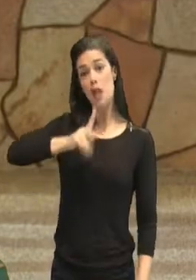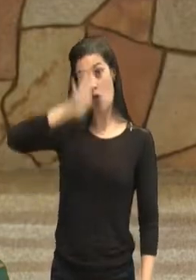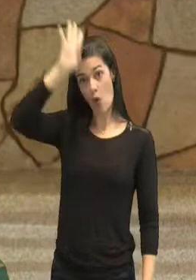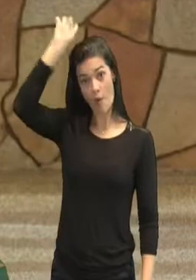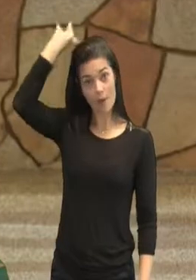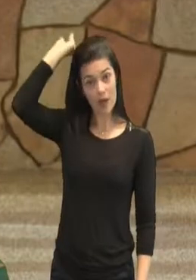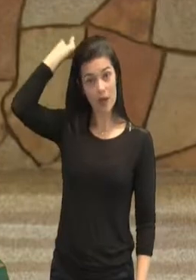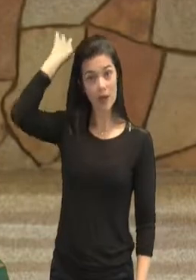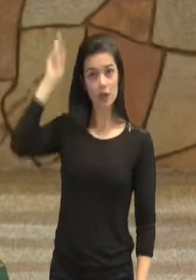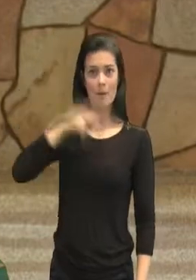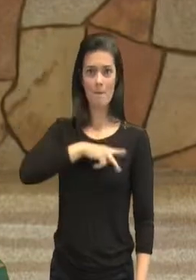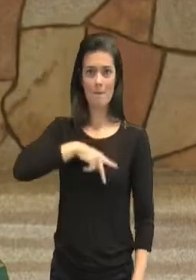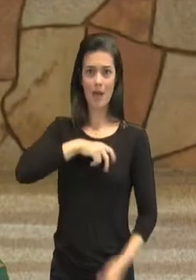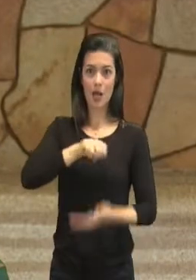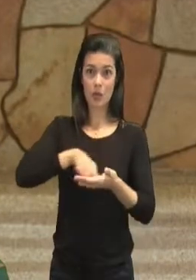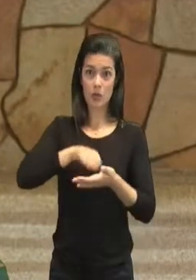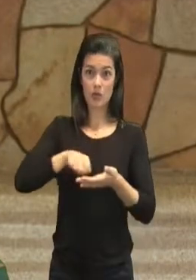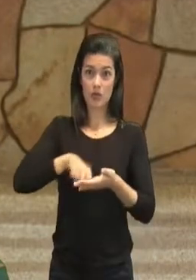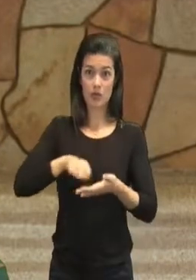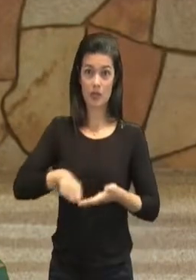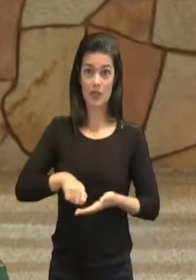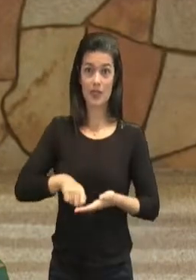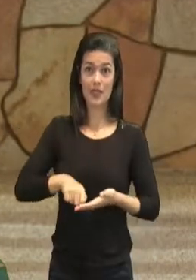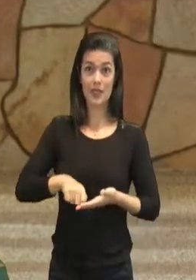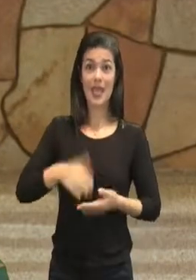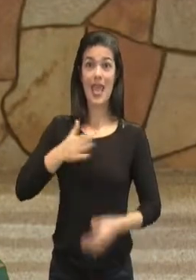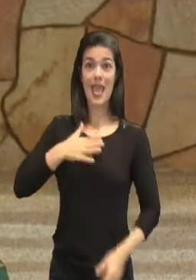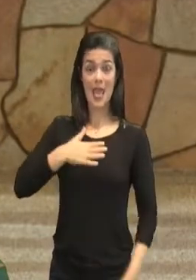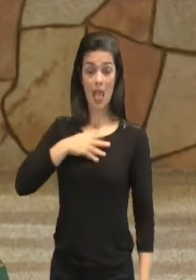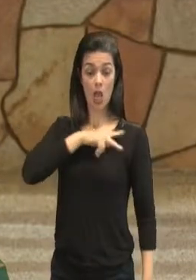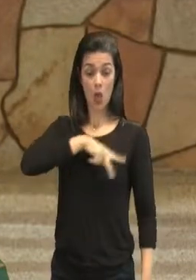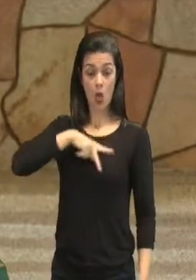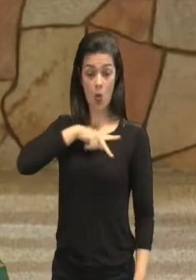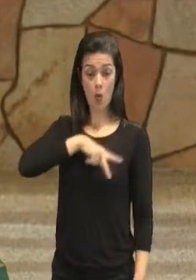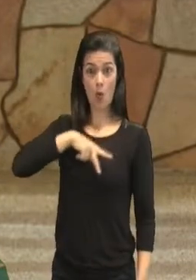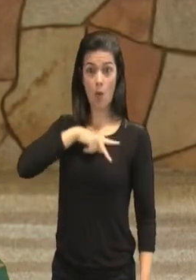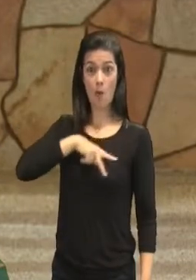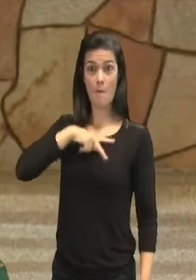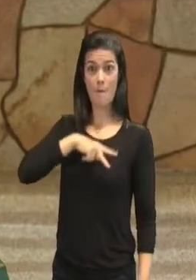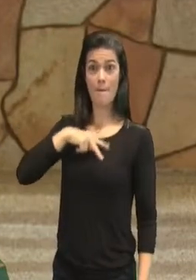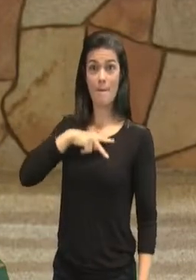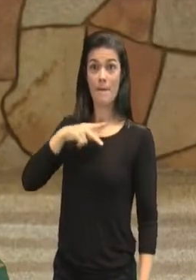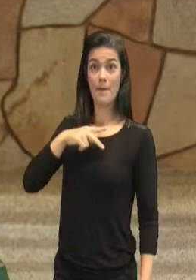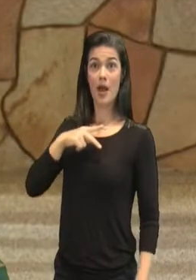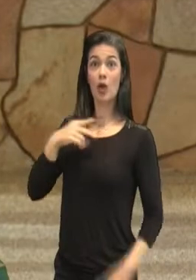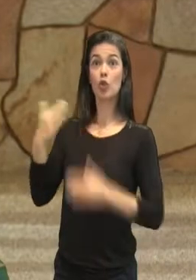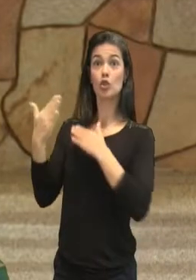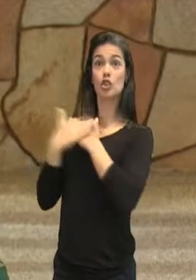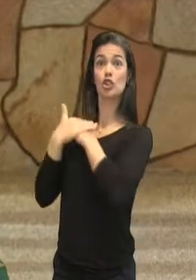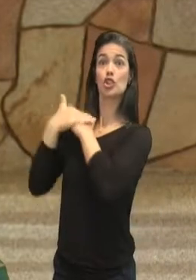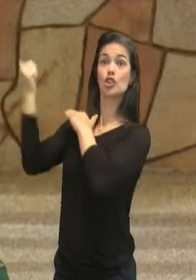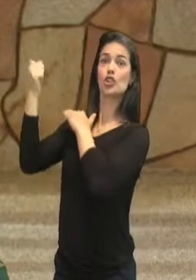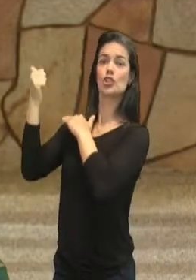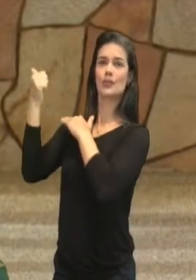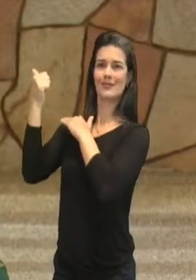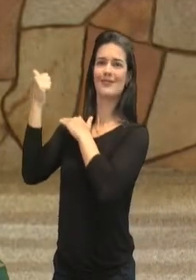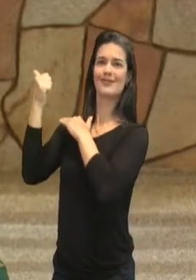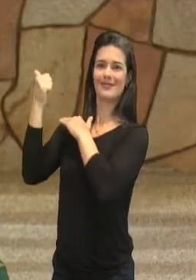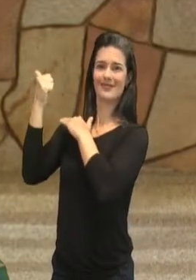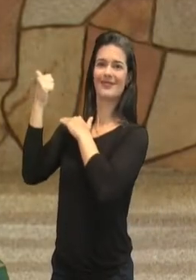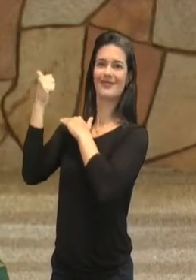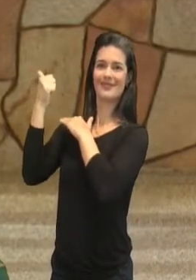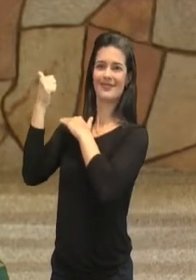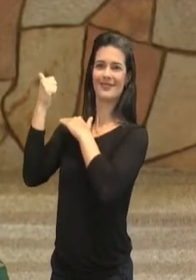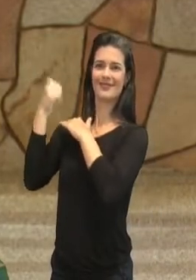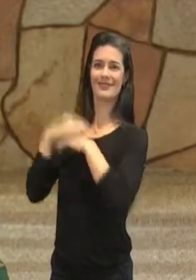dizendo, Paulo, servo de Jesus Cristo, chamado para ser apóstolo. É a mesma palavra. Ele também se refere